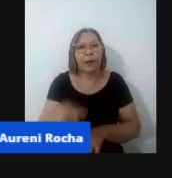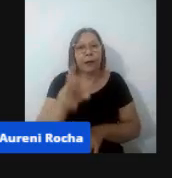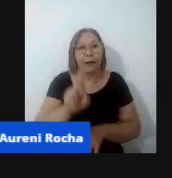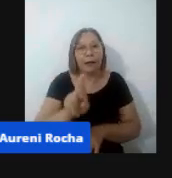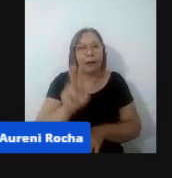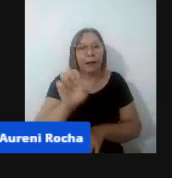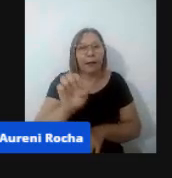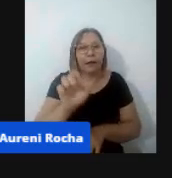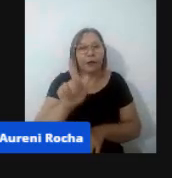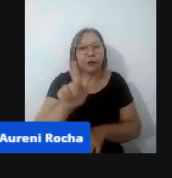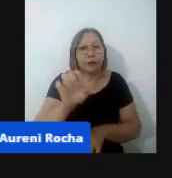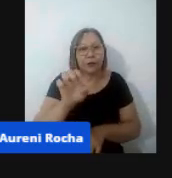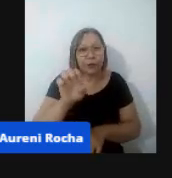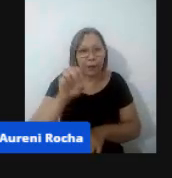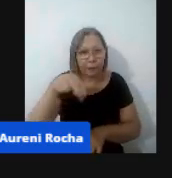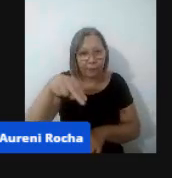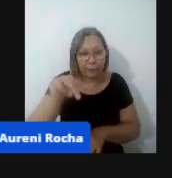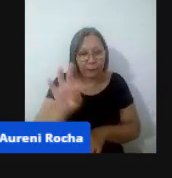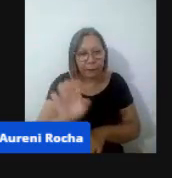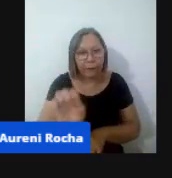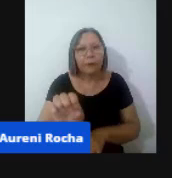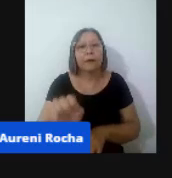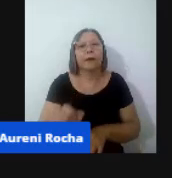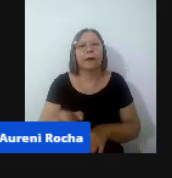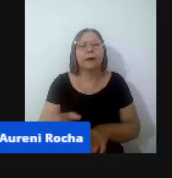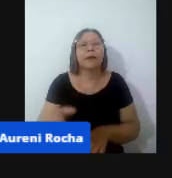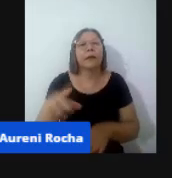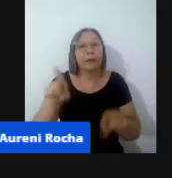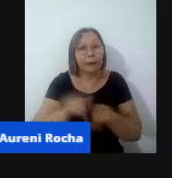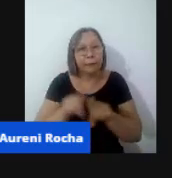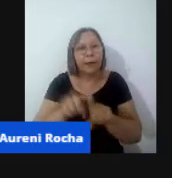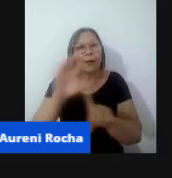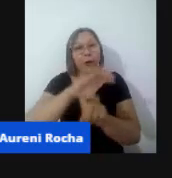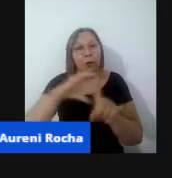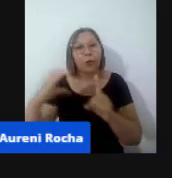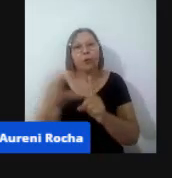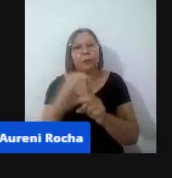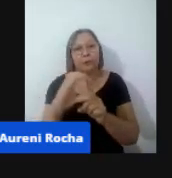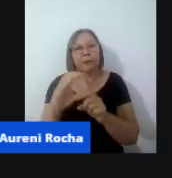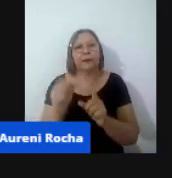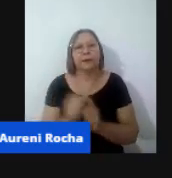unidade escolar, né? E também a comunidade, né?